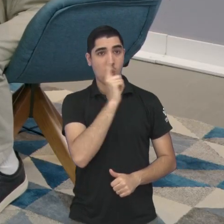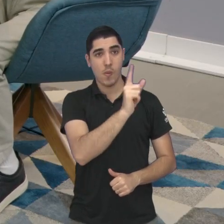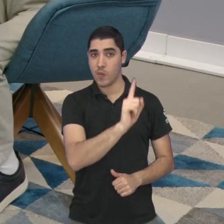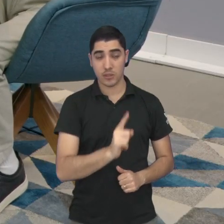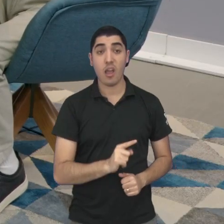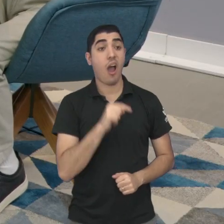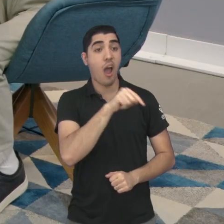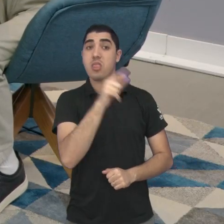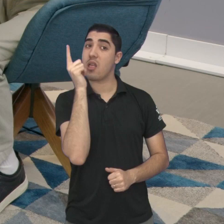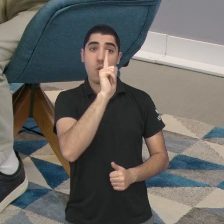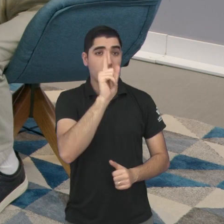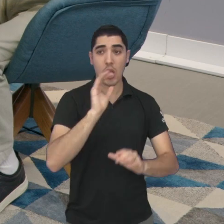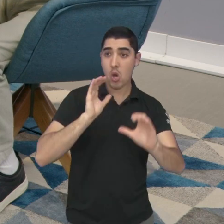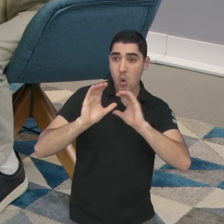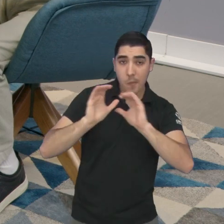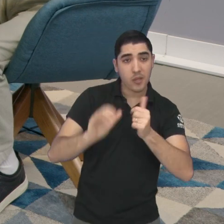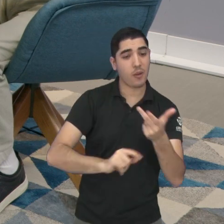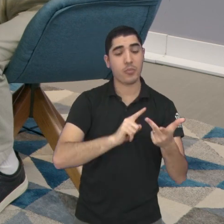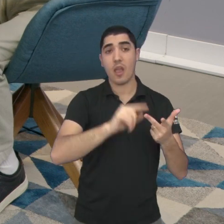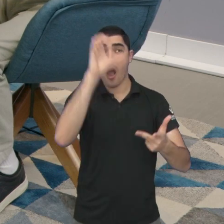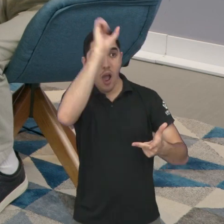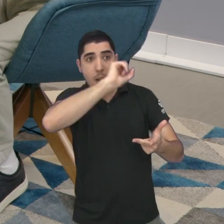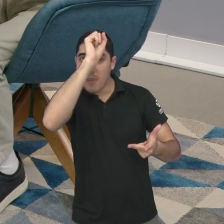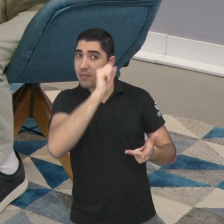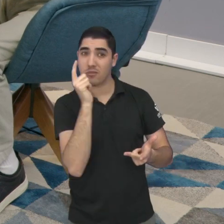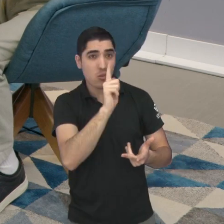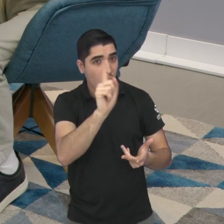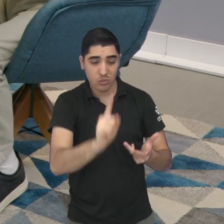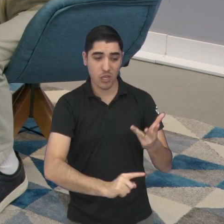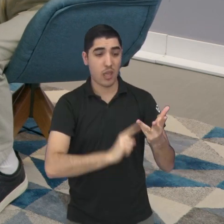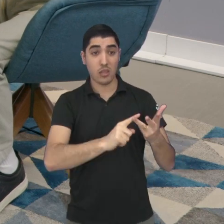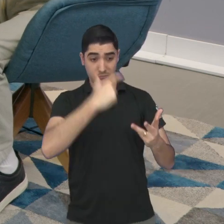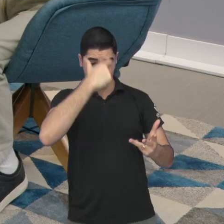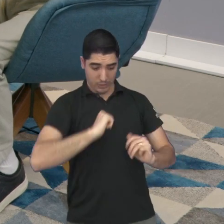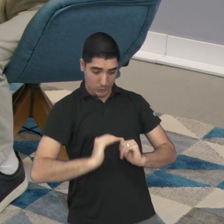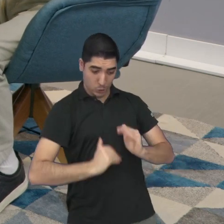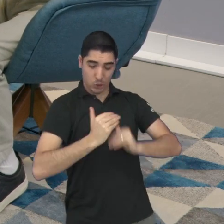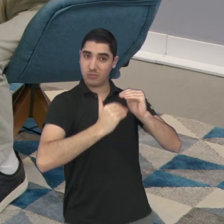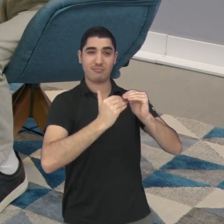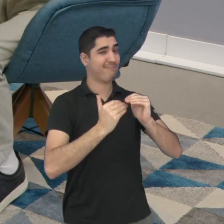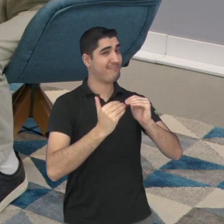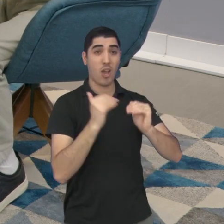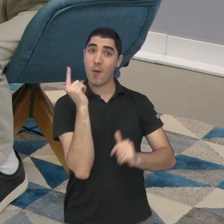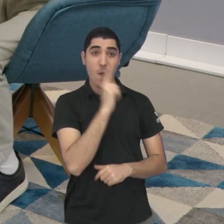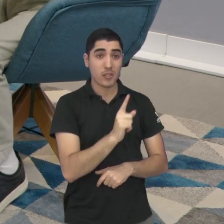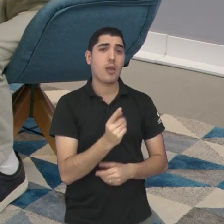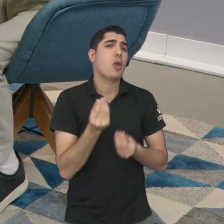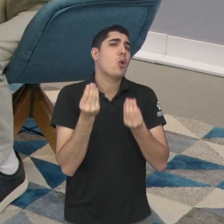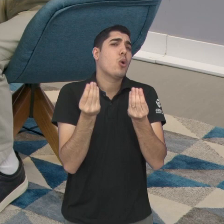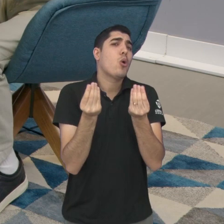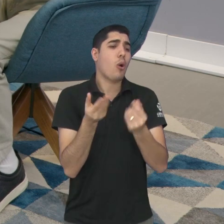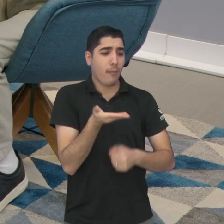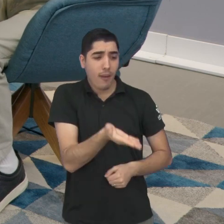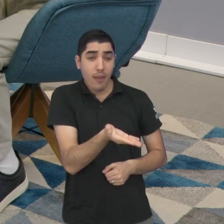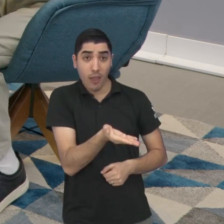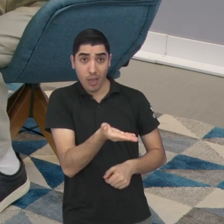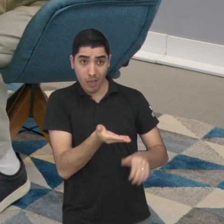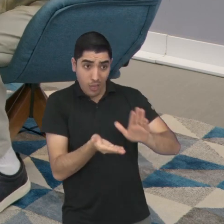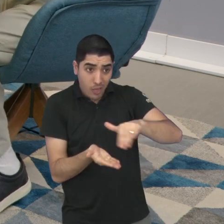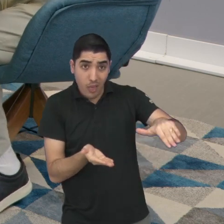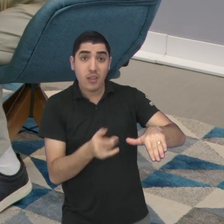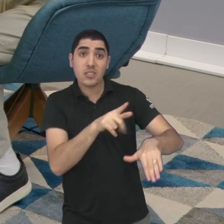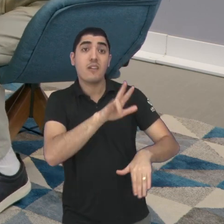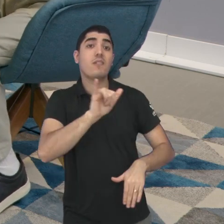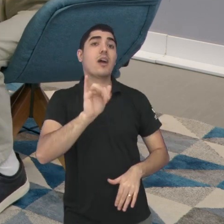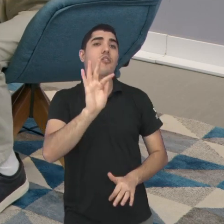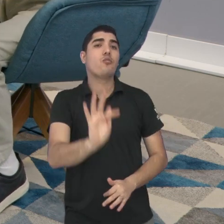consegue aprender a se comunicar bem, a aprender, não consegue aprender a se desenvolver. E como que essa criança vai conseguir, por exemplo,